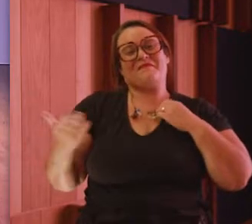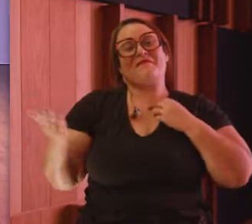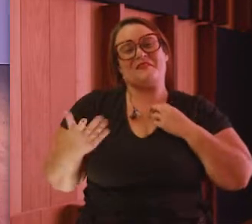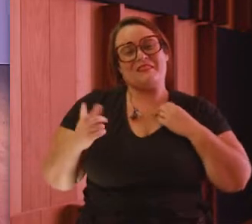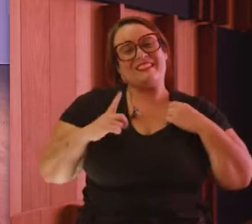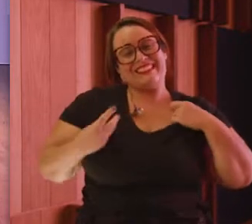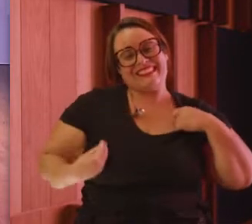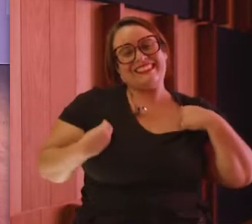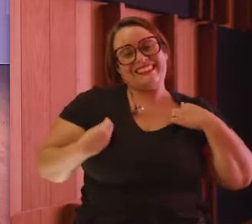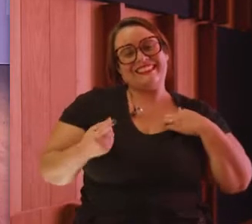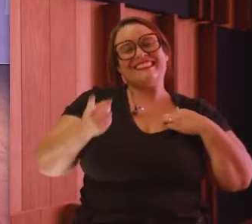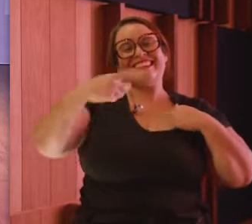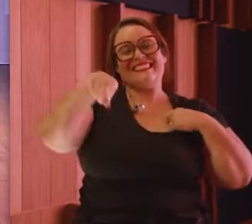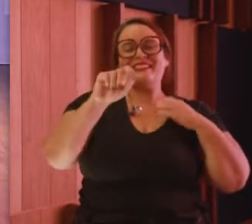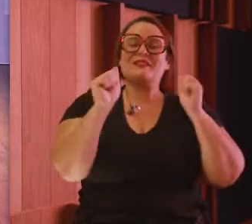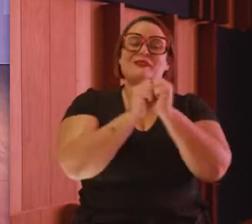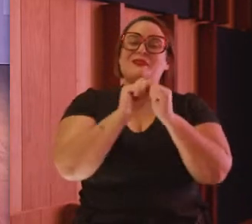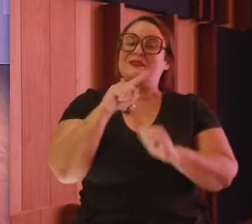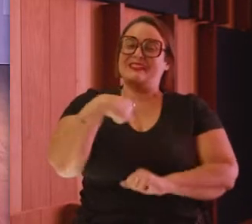aqui conosco hoje.